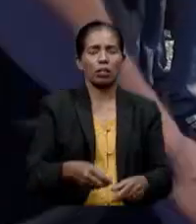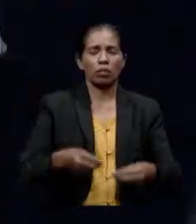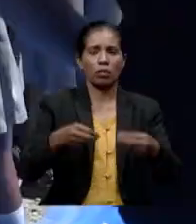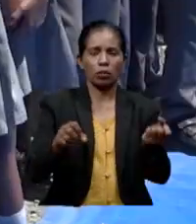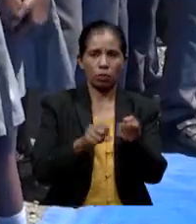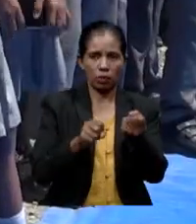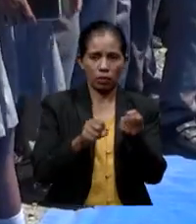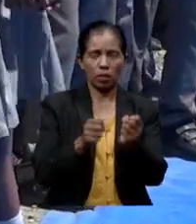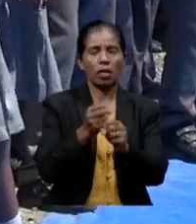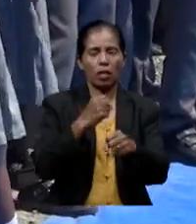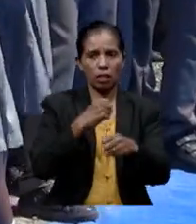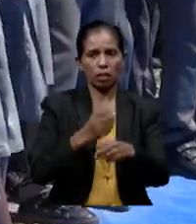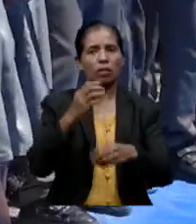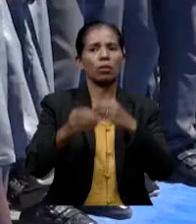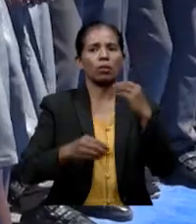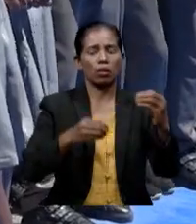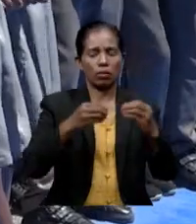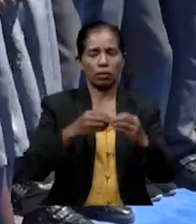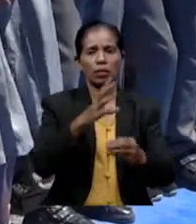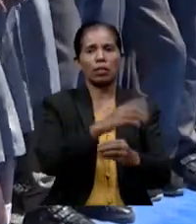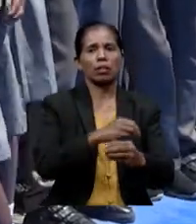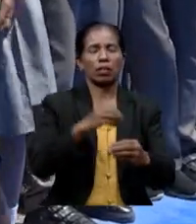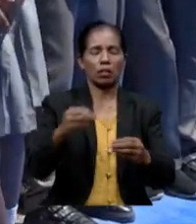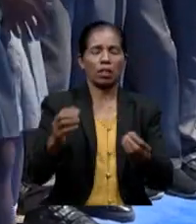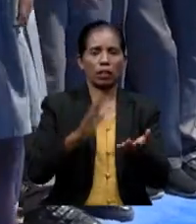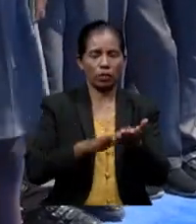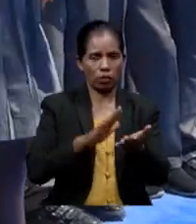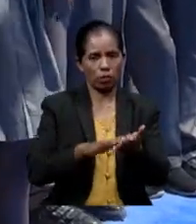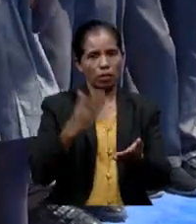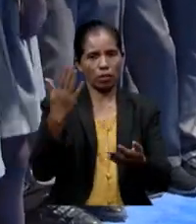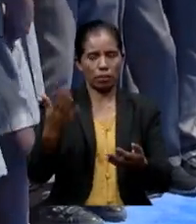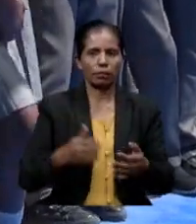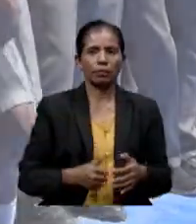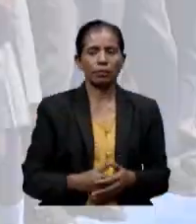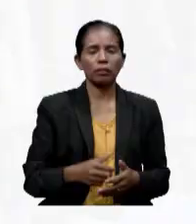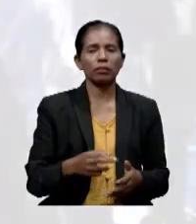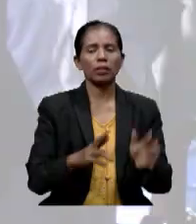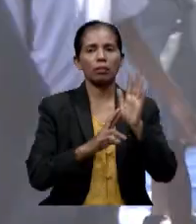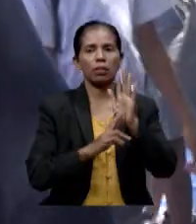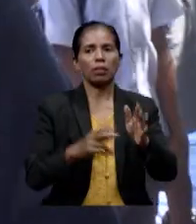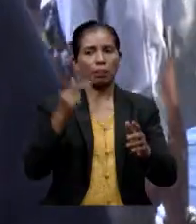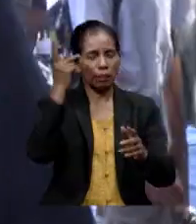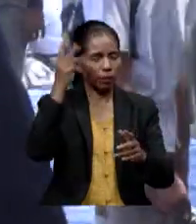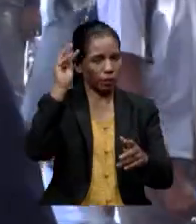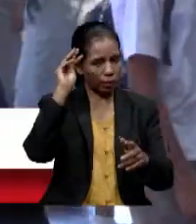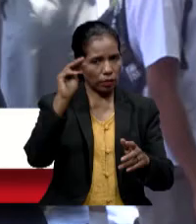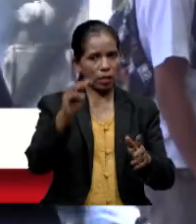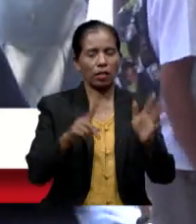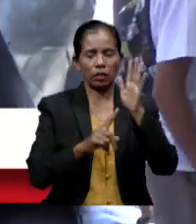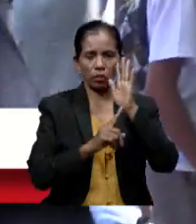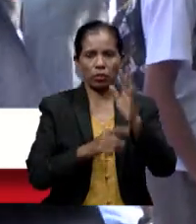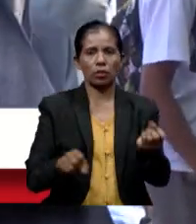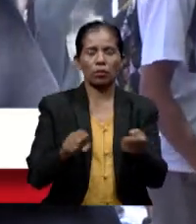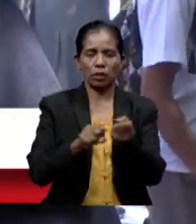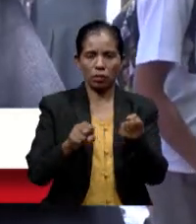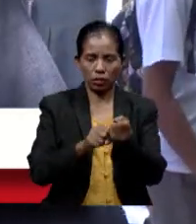NB Makhala ONA com a existência externato São José. Recomendação para o Primeiro-Ministro, ato publica, ato foi apoio